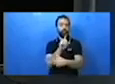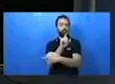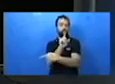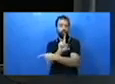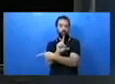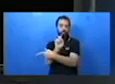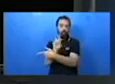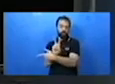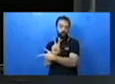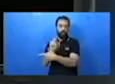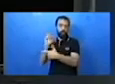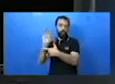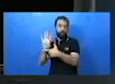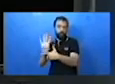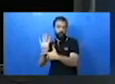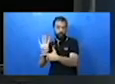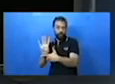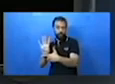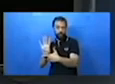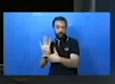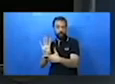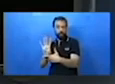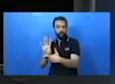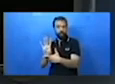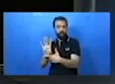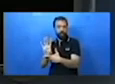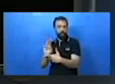4. 12 dividido por 4,